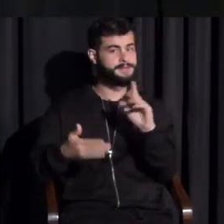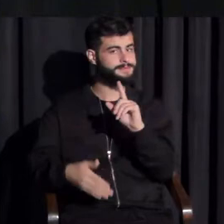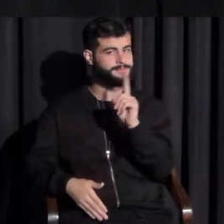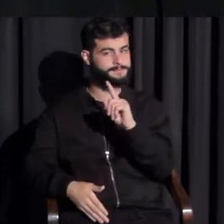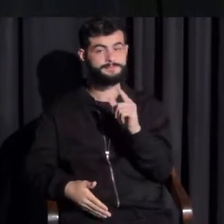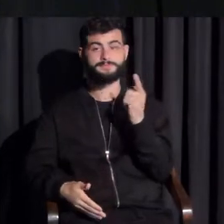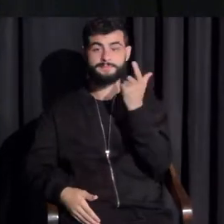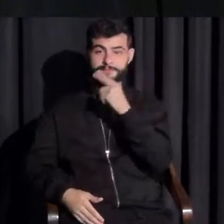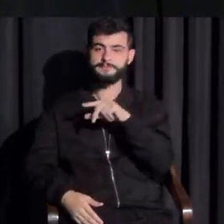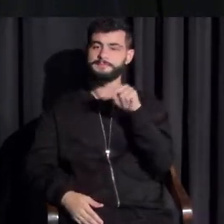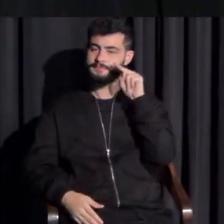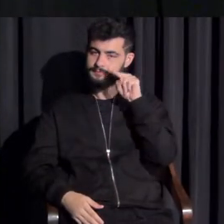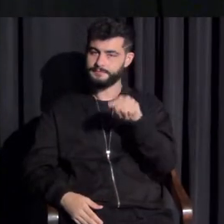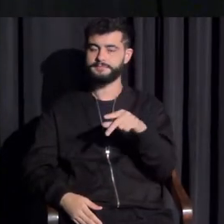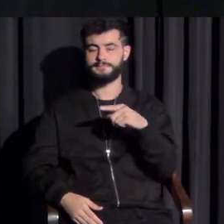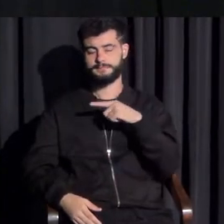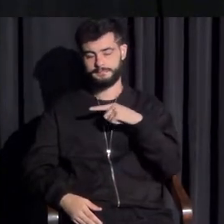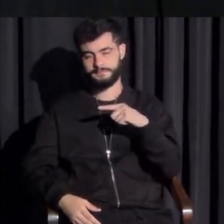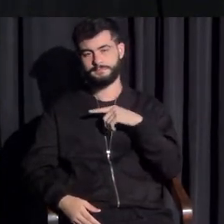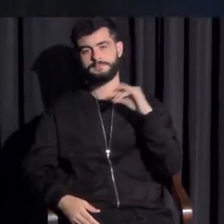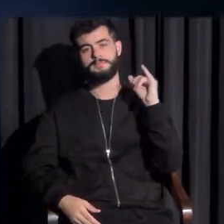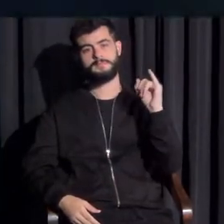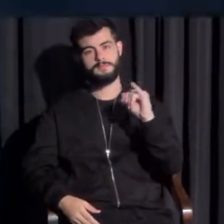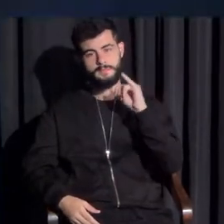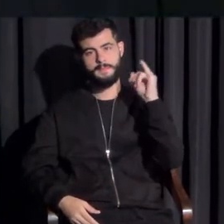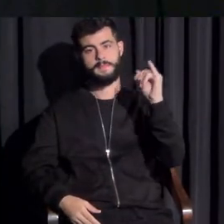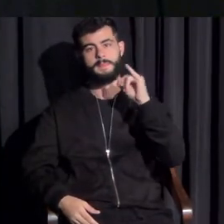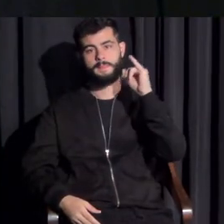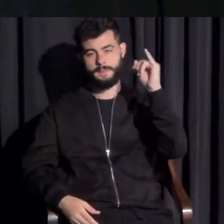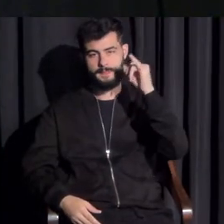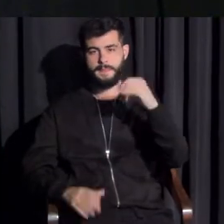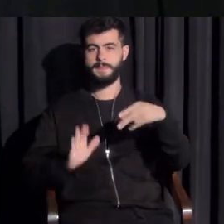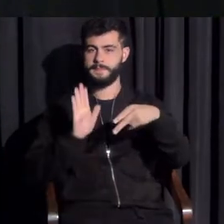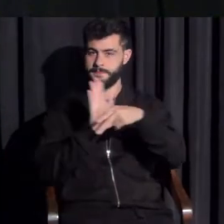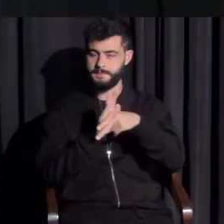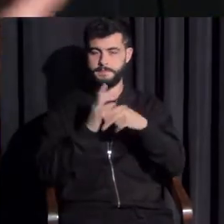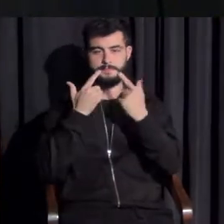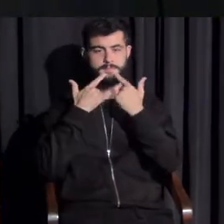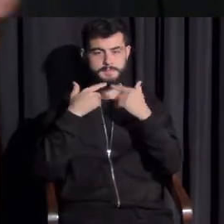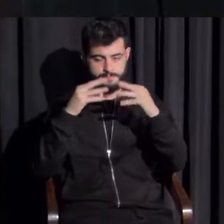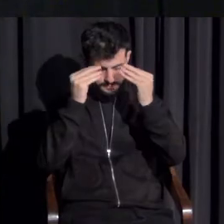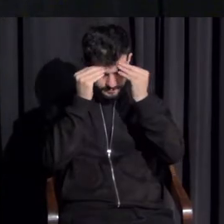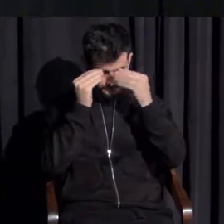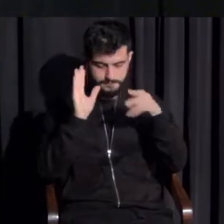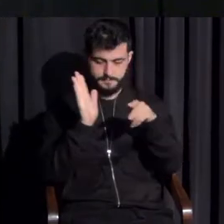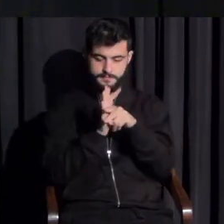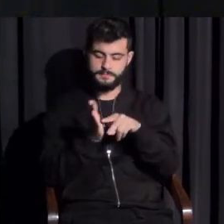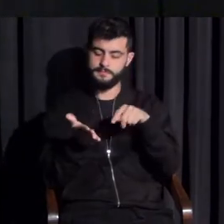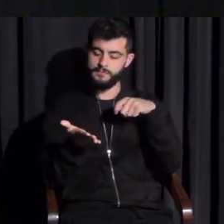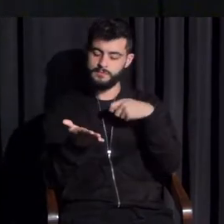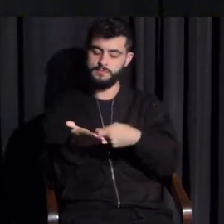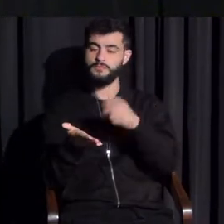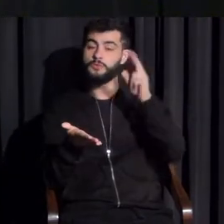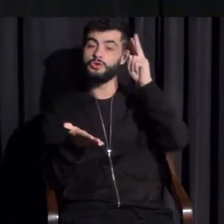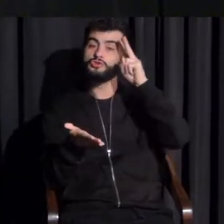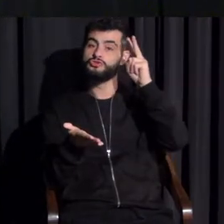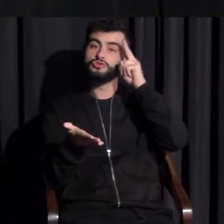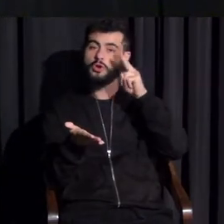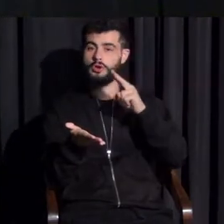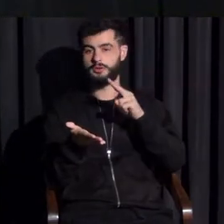importância, como essa linguagem, como esse documento histórico, como essa fonte histórica,